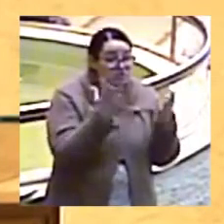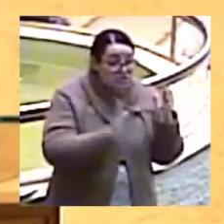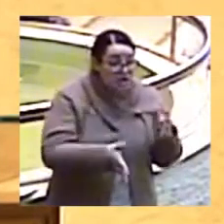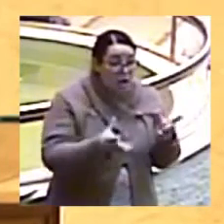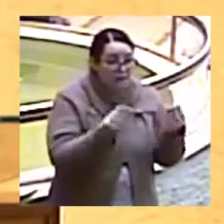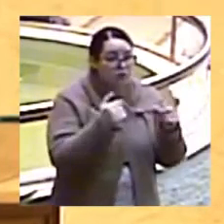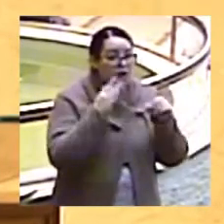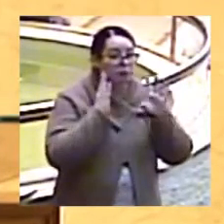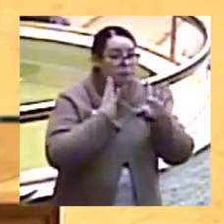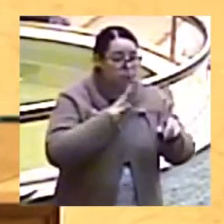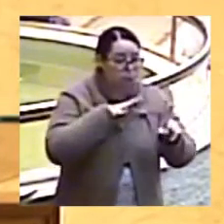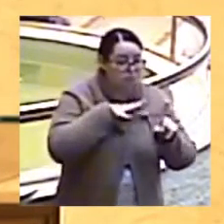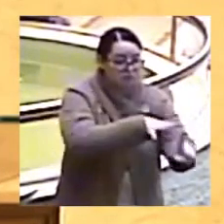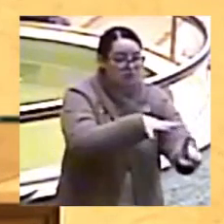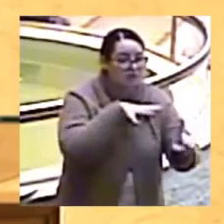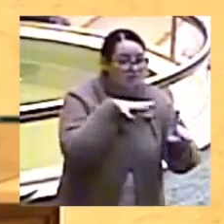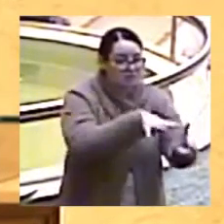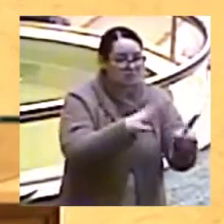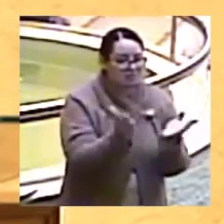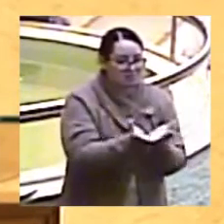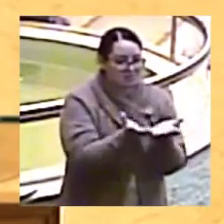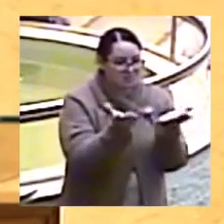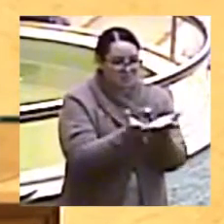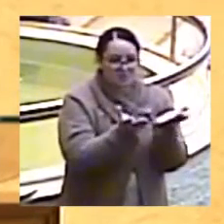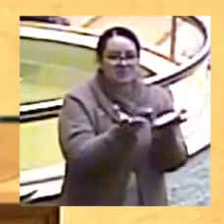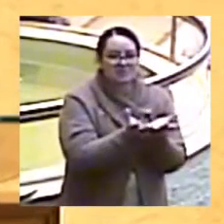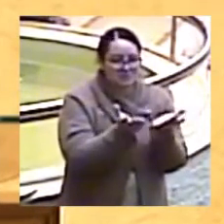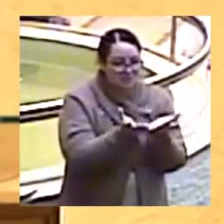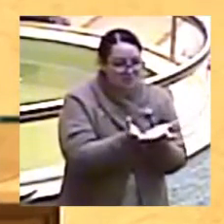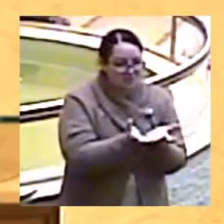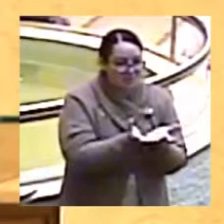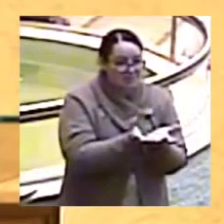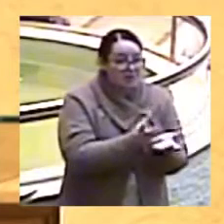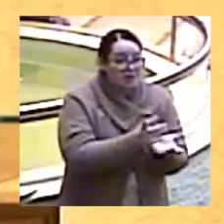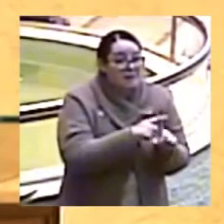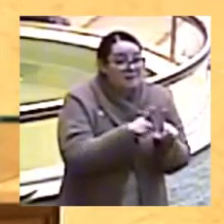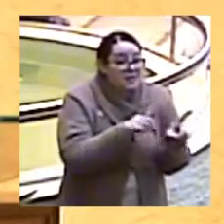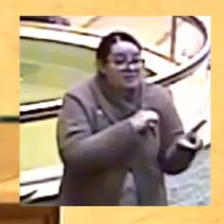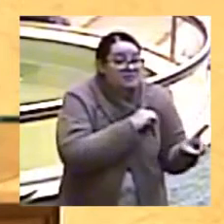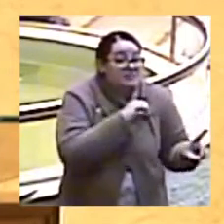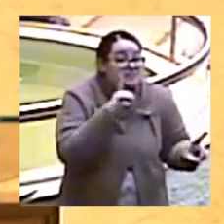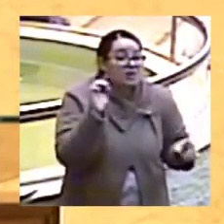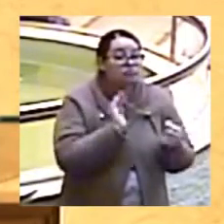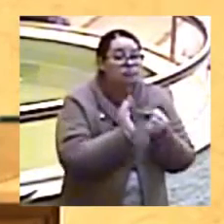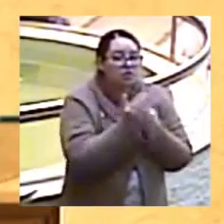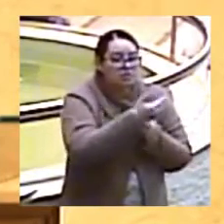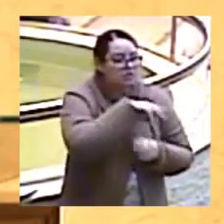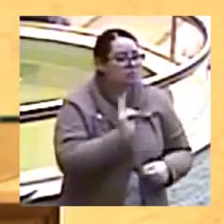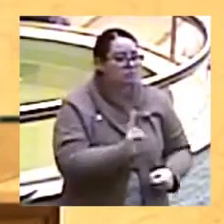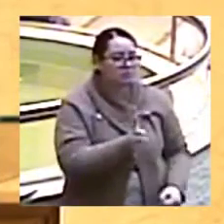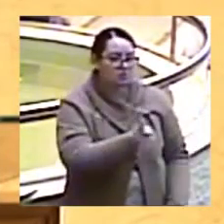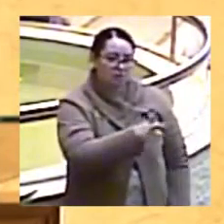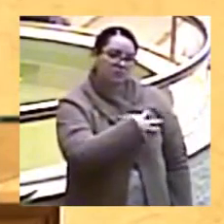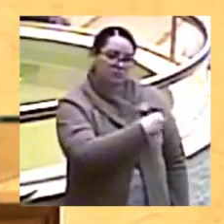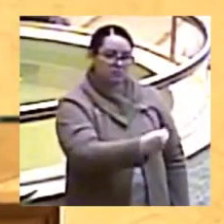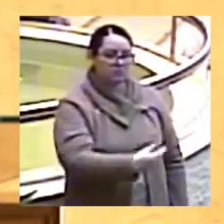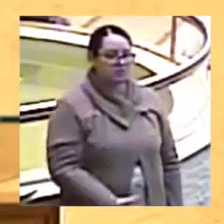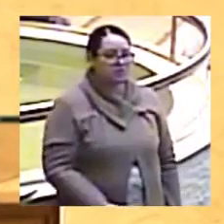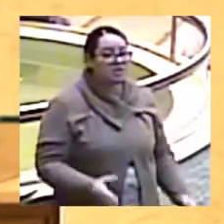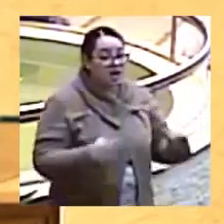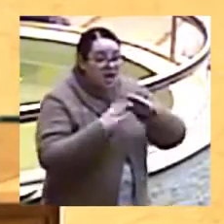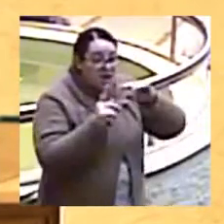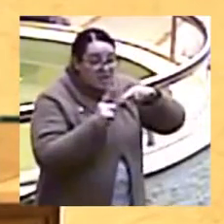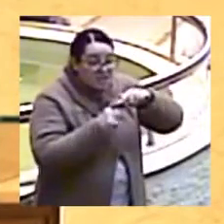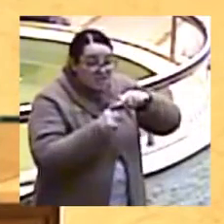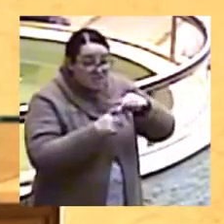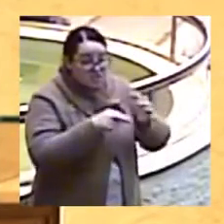destruídos, pelo contrário, Deus, protegeu, os seus filhos, e a igreja, permanece em pé, até os nossos